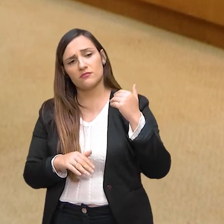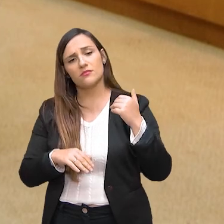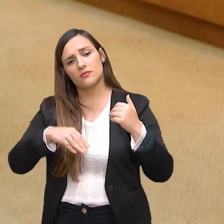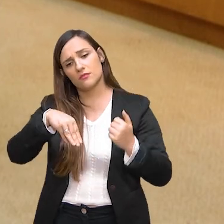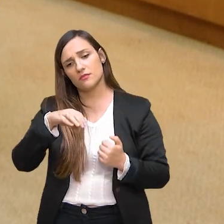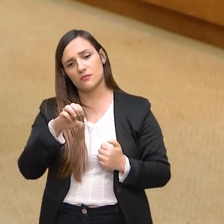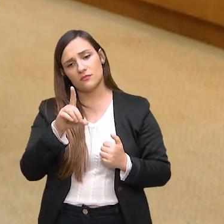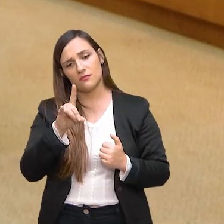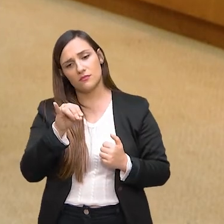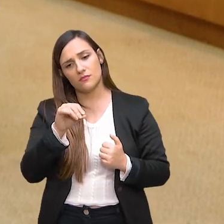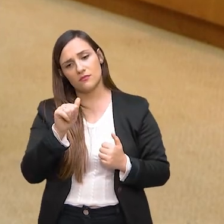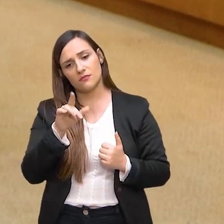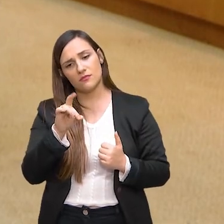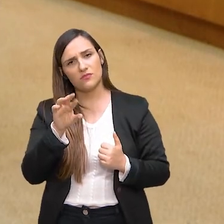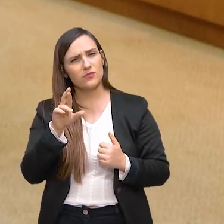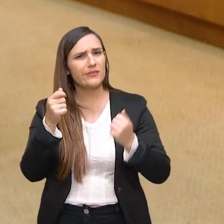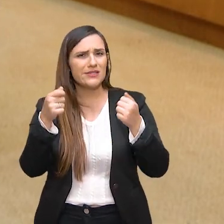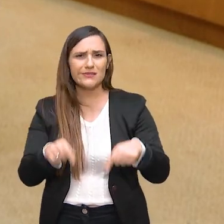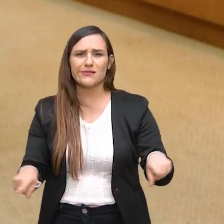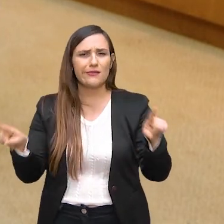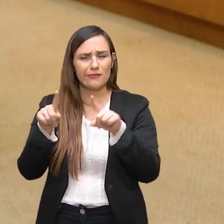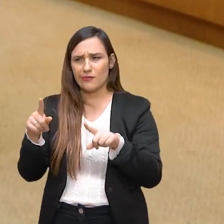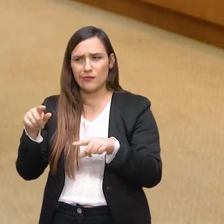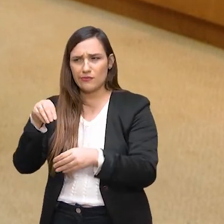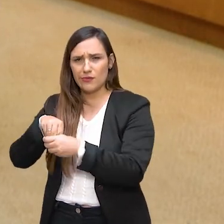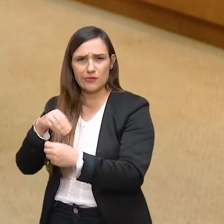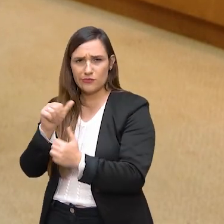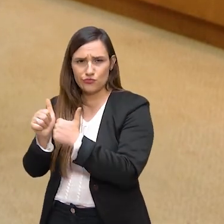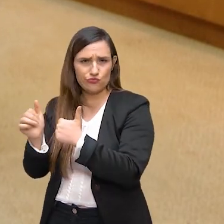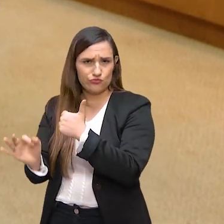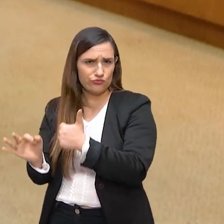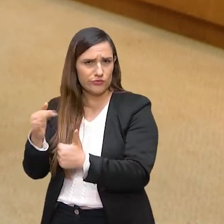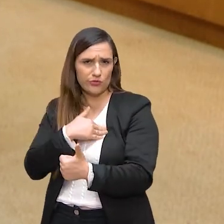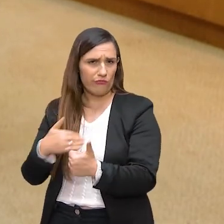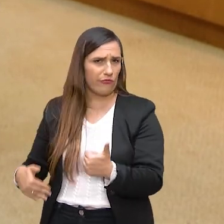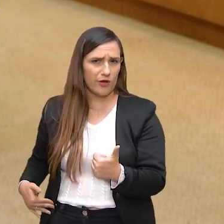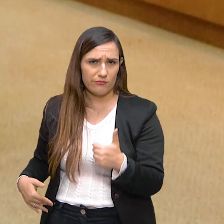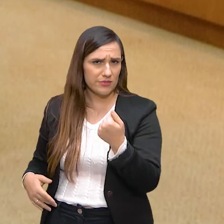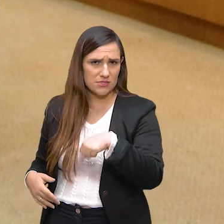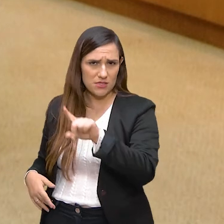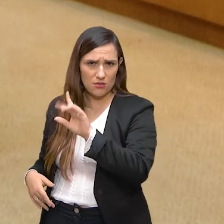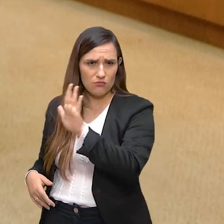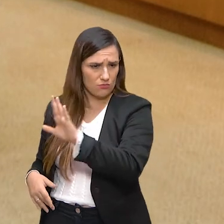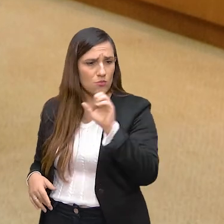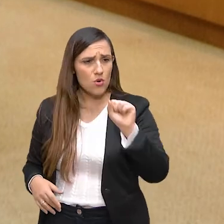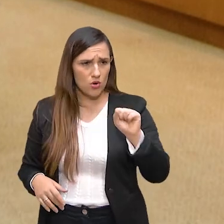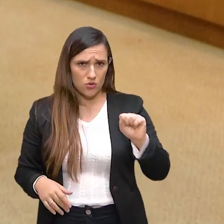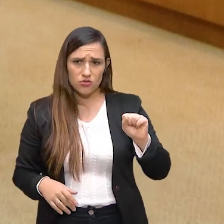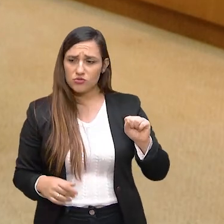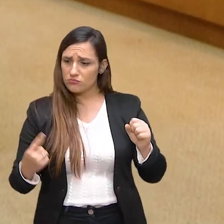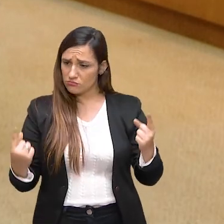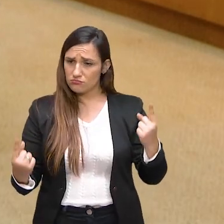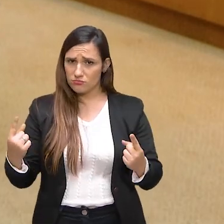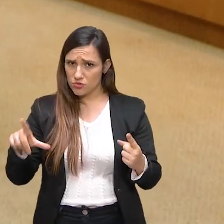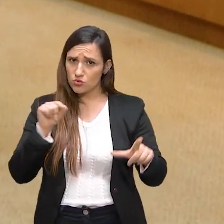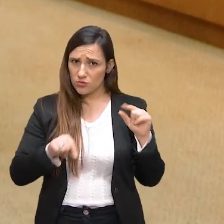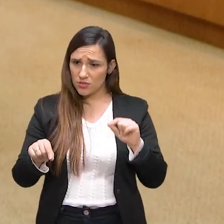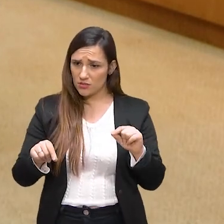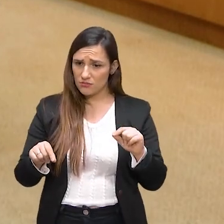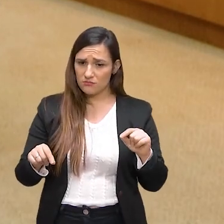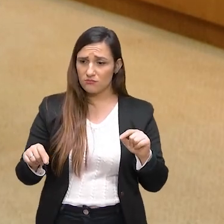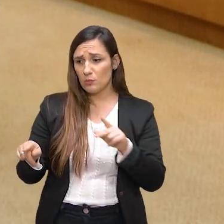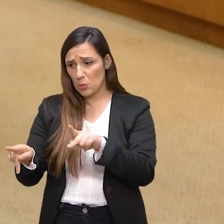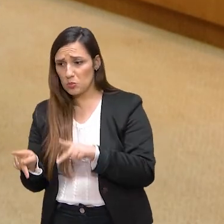do mediador. Não precisava ser um mediador estatal. Poderia haver essa opção, sim, de oferecer às partes um mediador